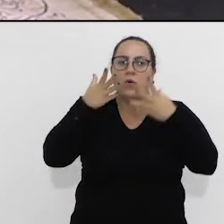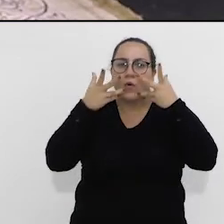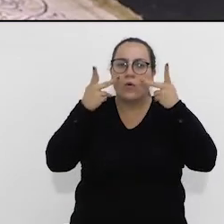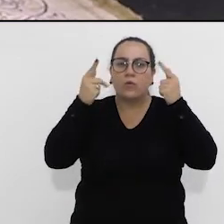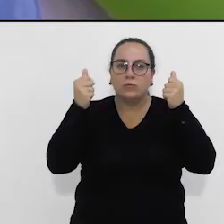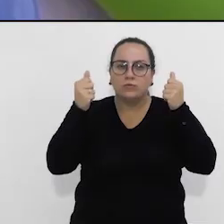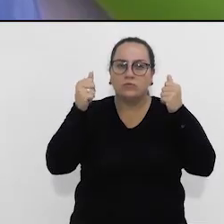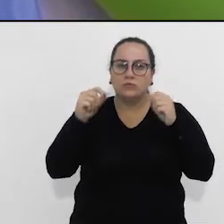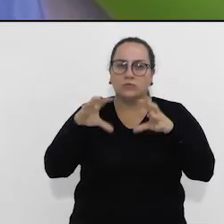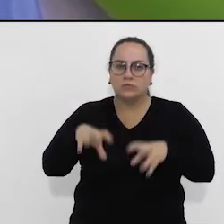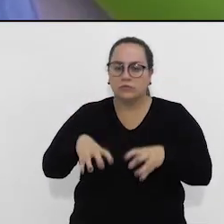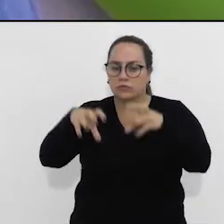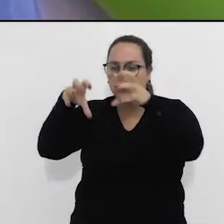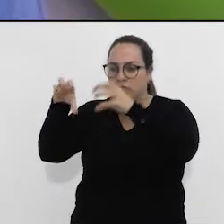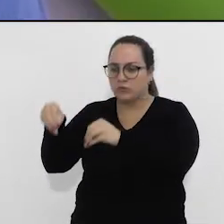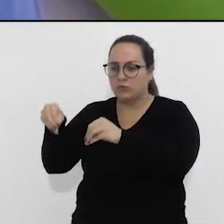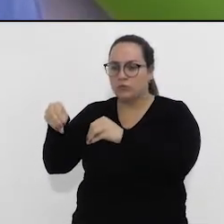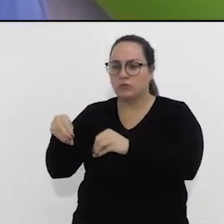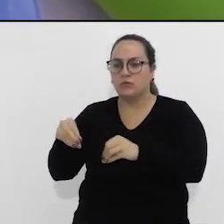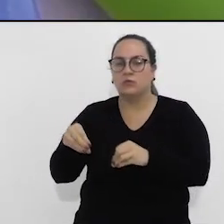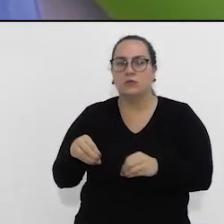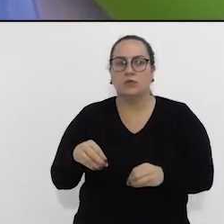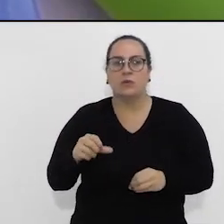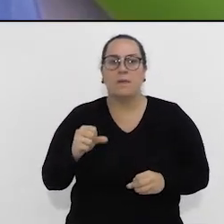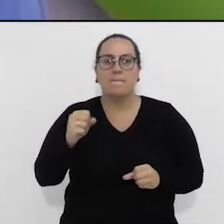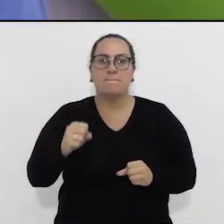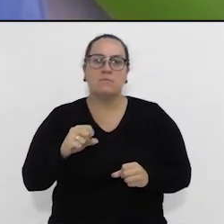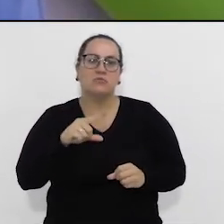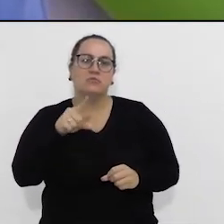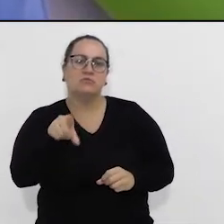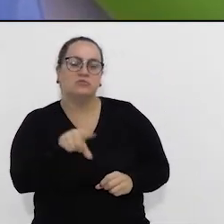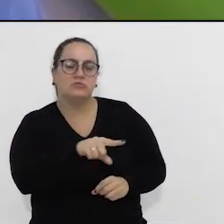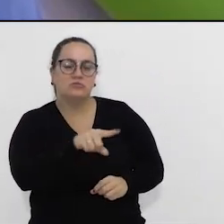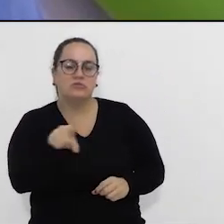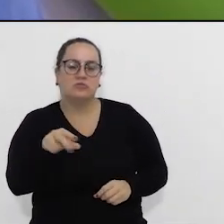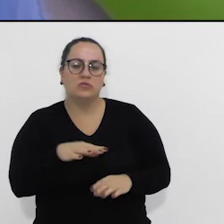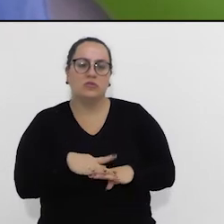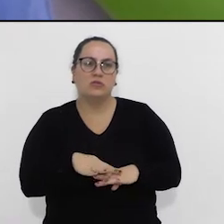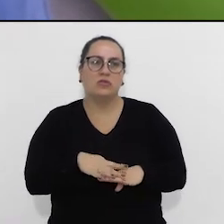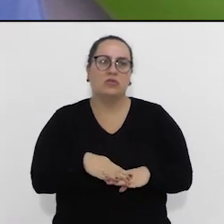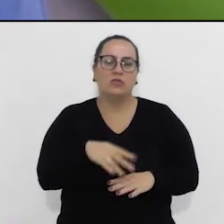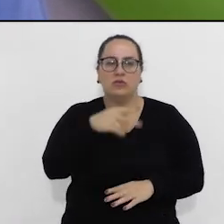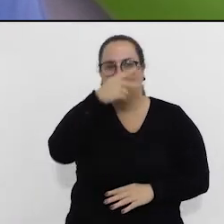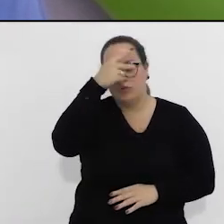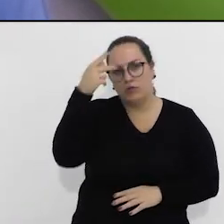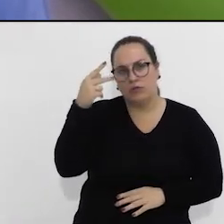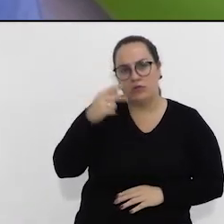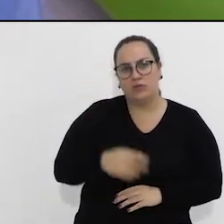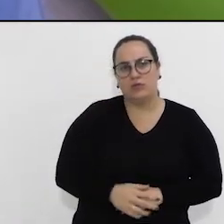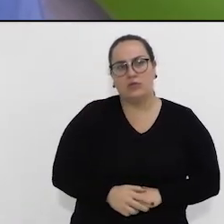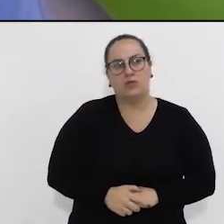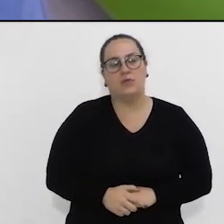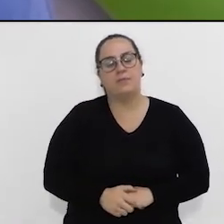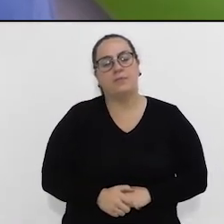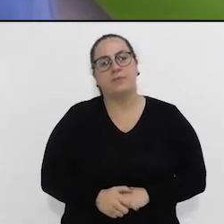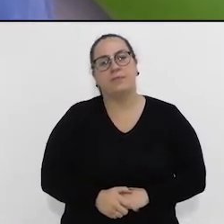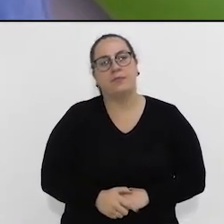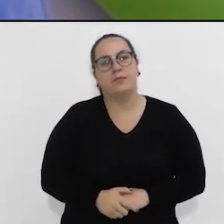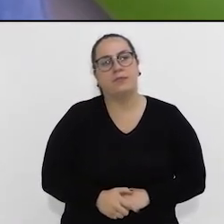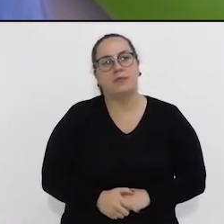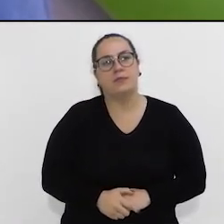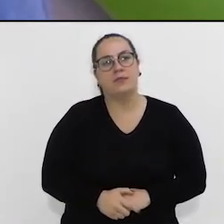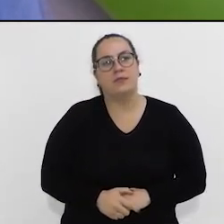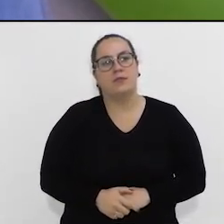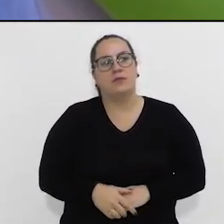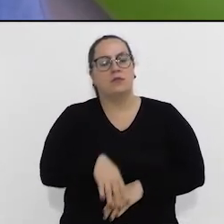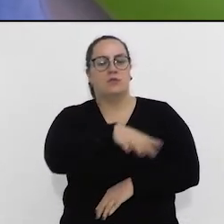tirar o infelizmente temos muitos carrapatos que pode trazer uma doença para as pessoas que estão usando o rosto eu acho que se o município não